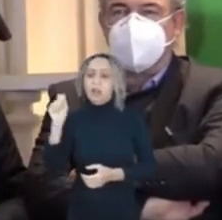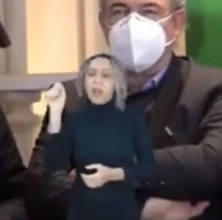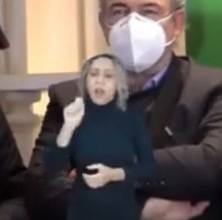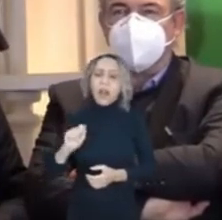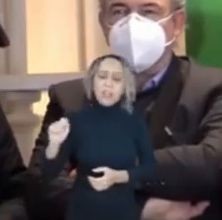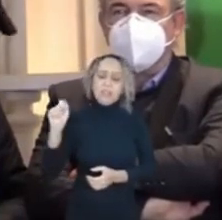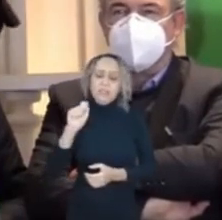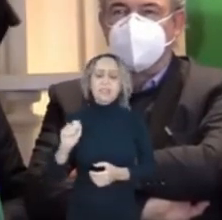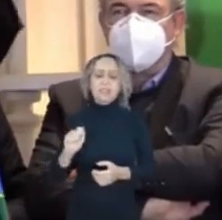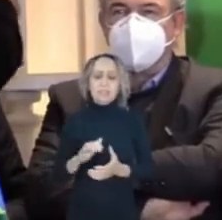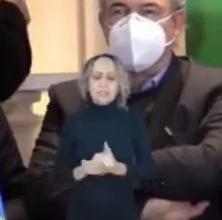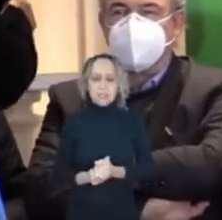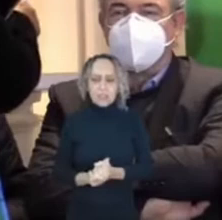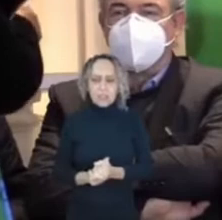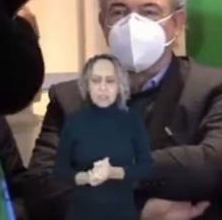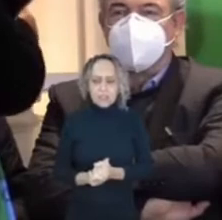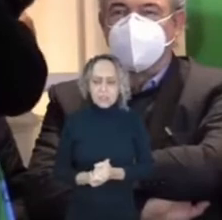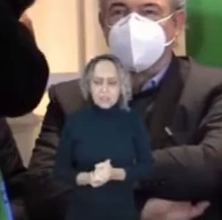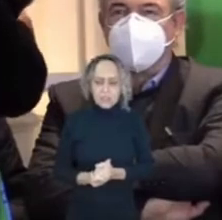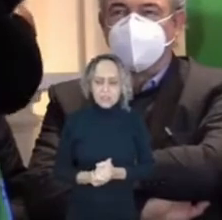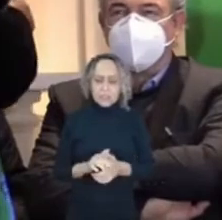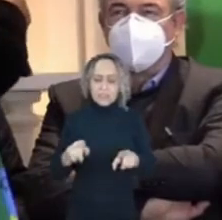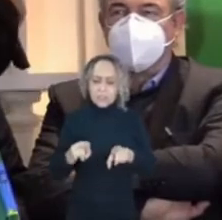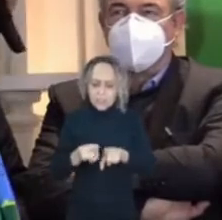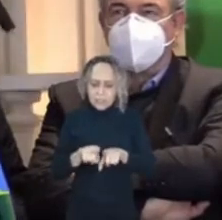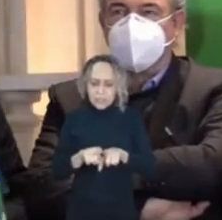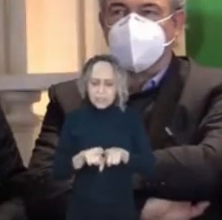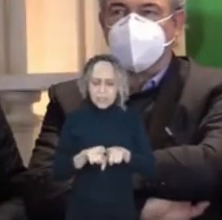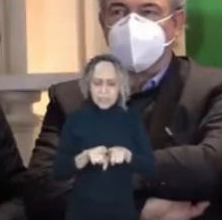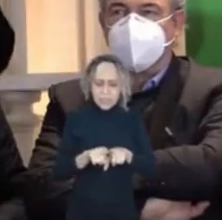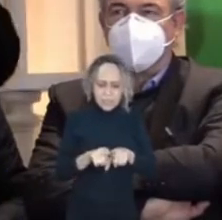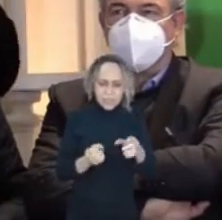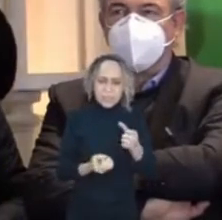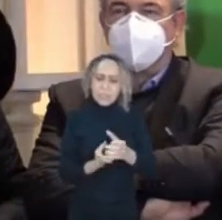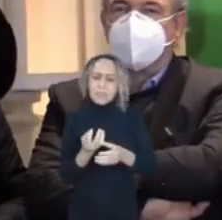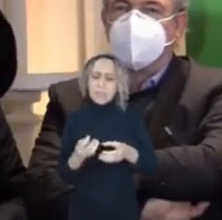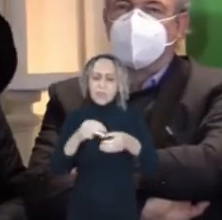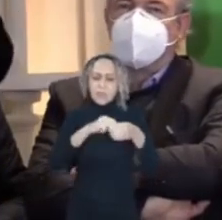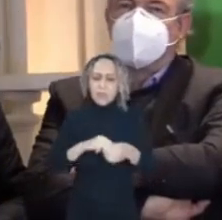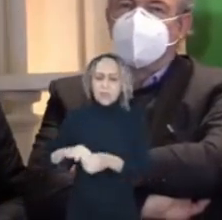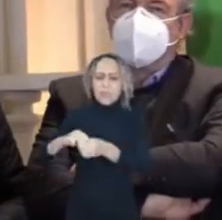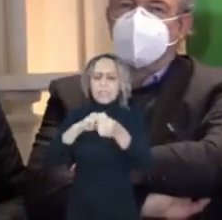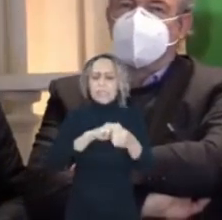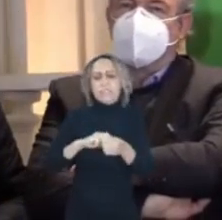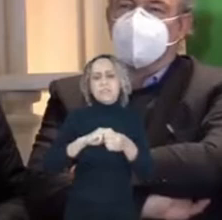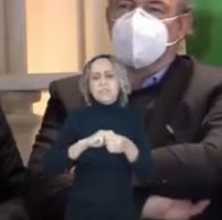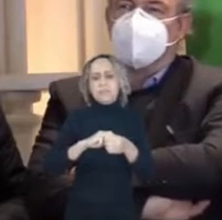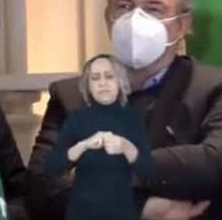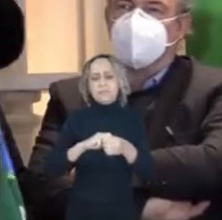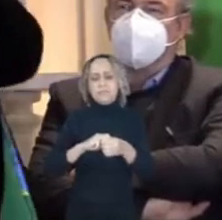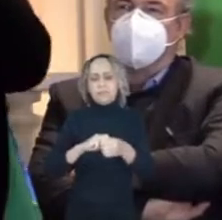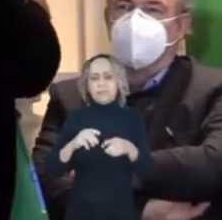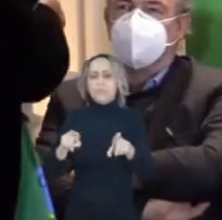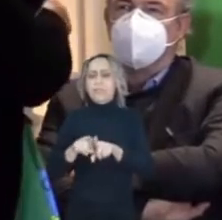e também fundar algumas outras cooperativas. Tivemos também o